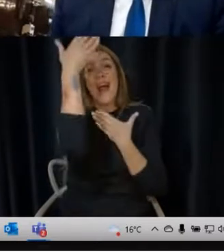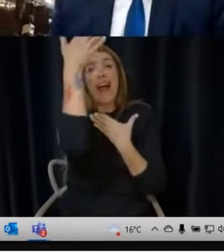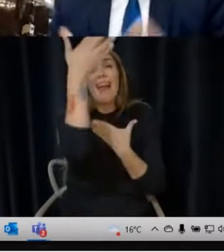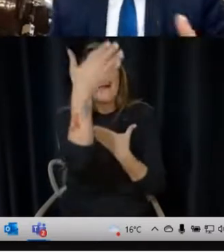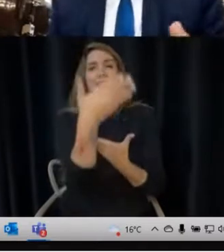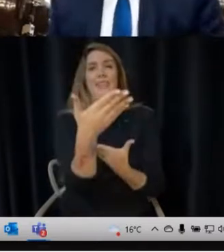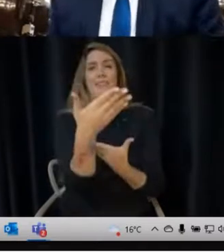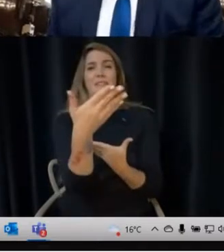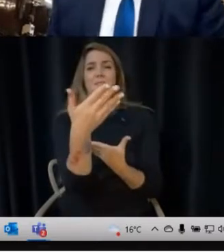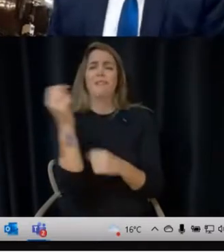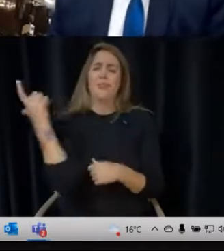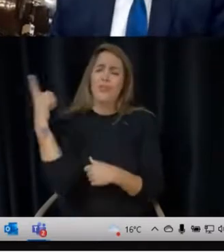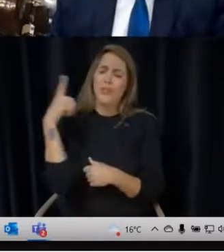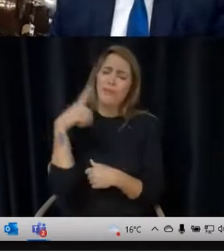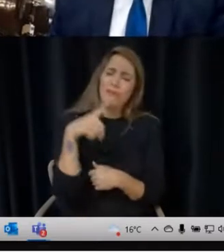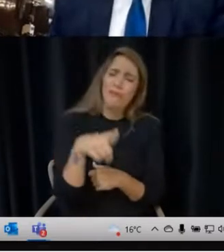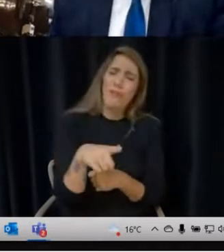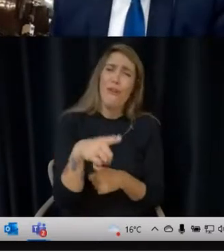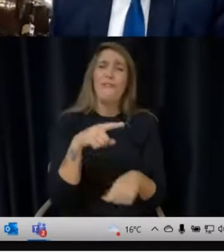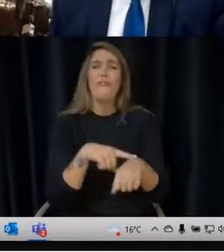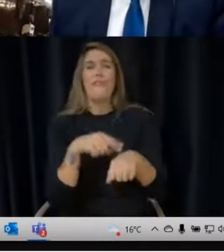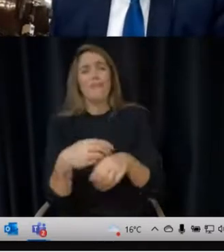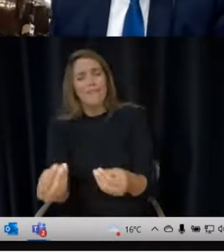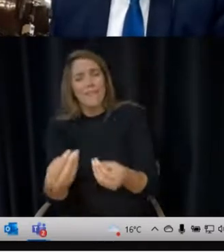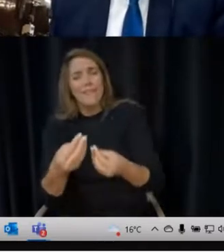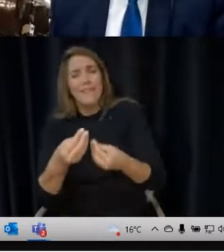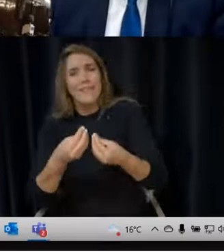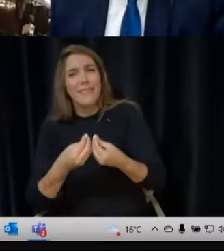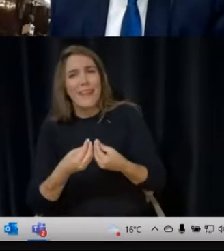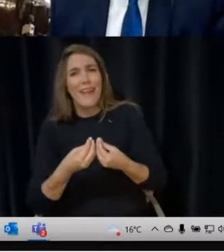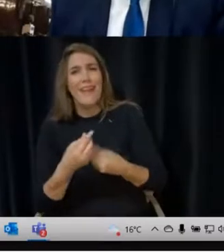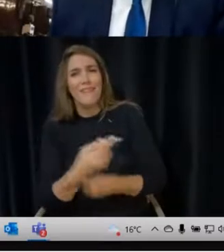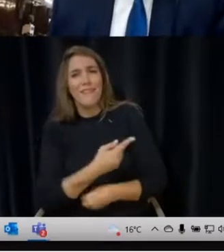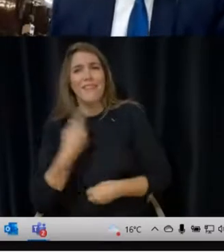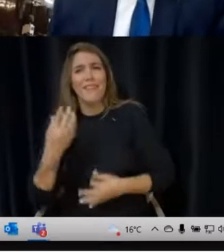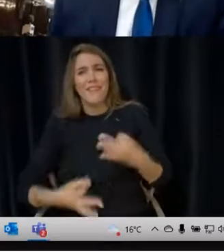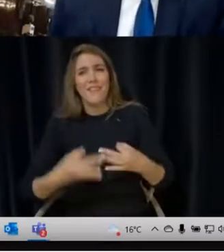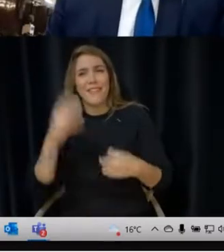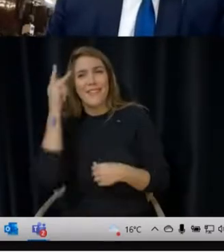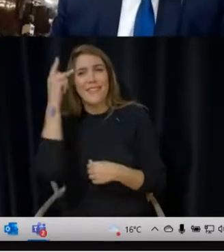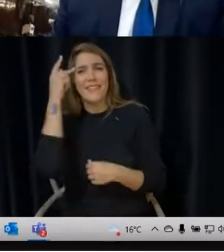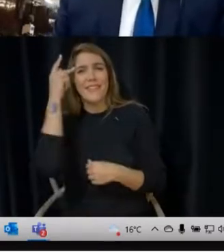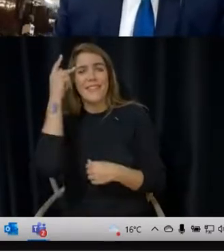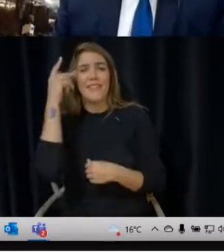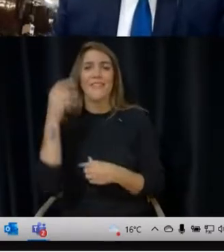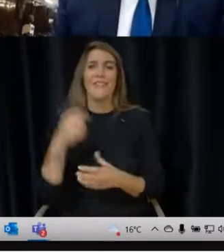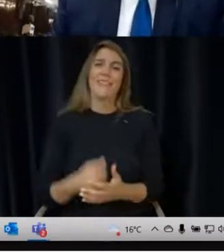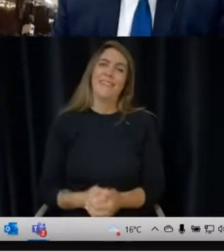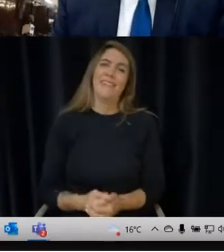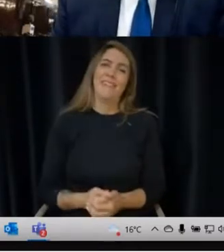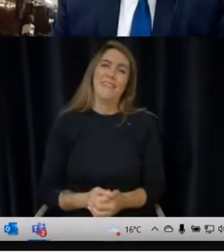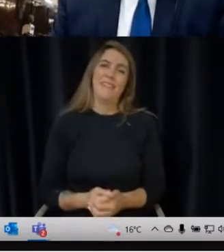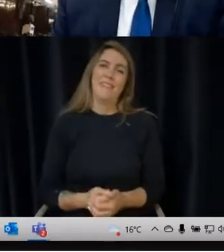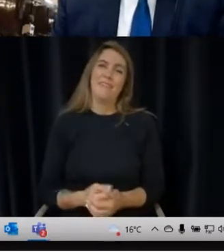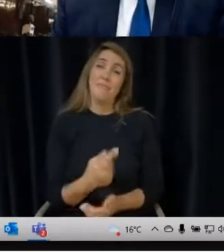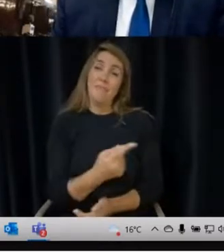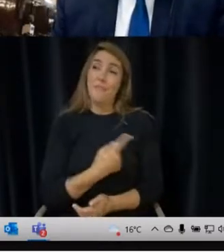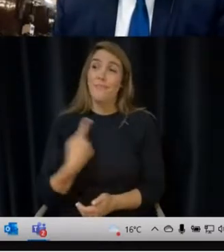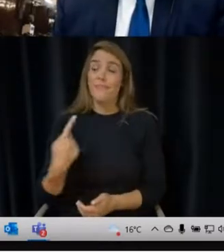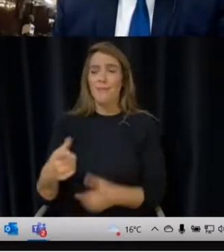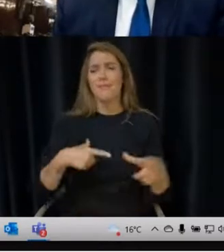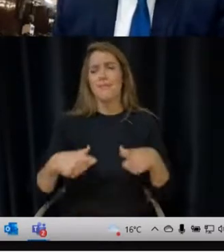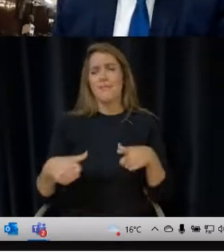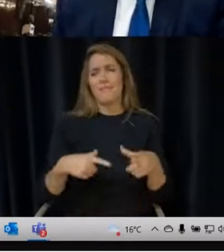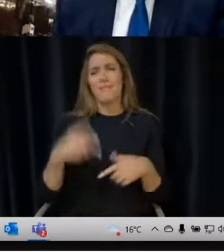vez doar o seu tempo aqui para o Tribunal de Justiça do Estado de São Paulo, para todos os nossos colegas que nos